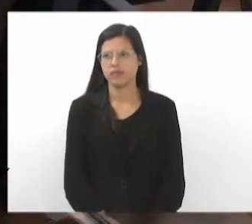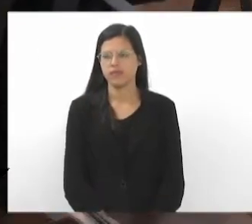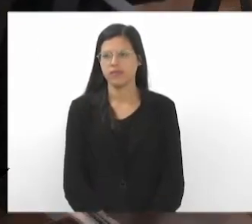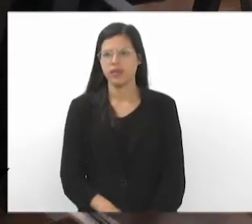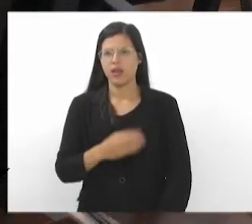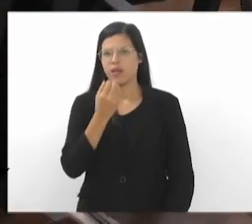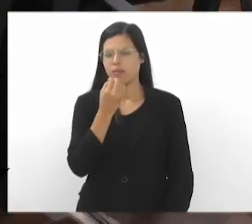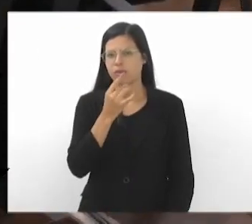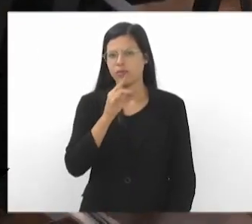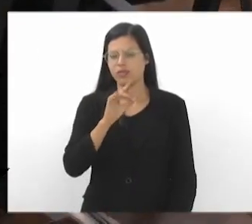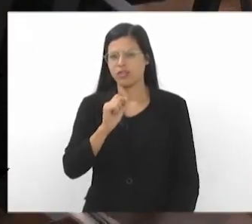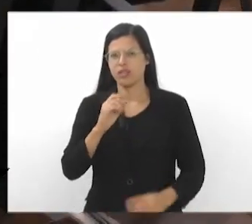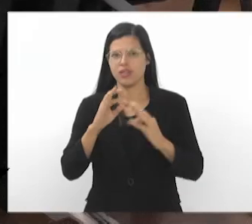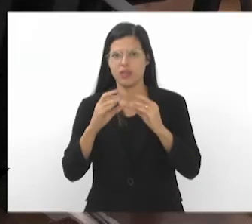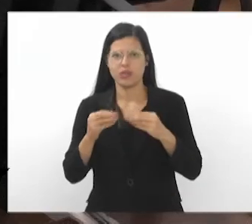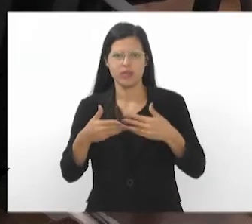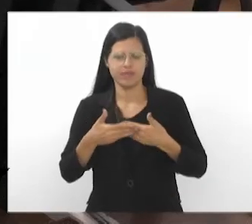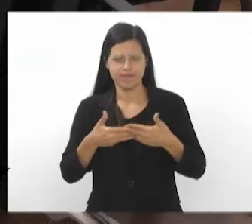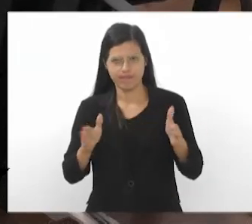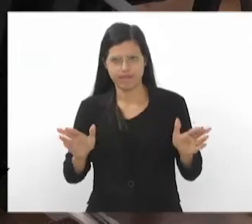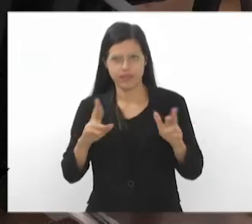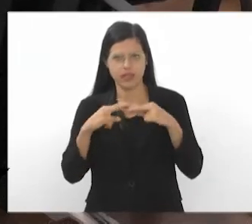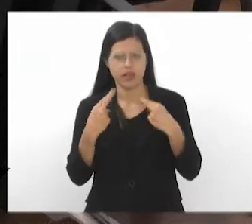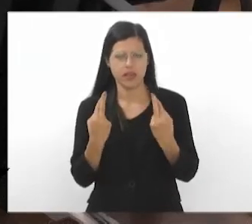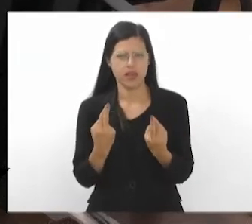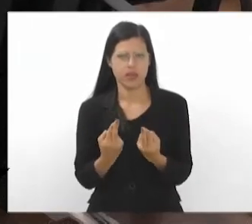Bom dia a todos, está aberta a sessão.